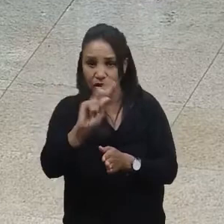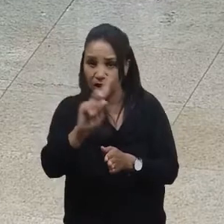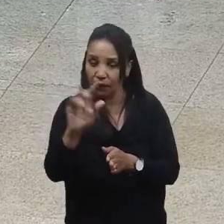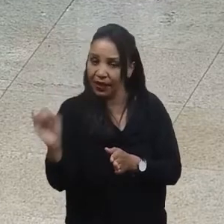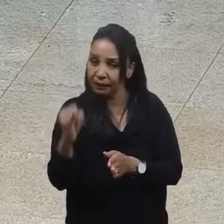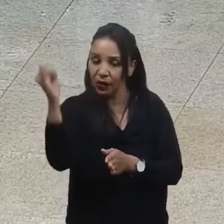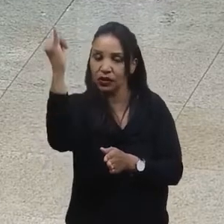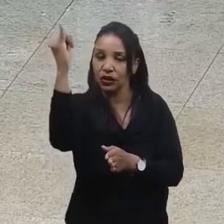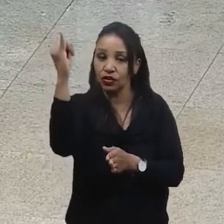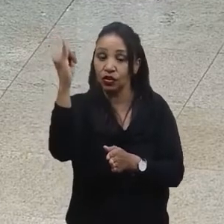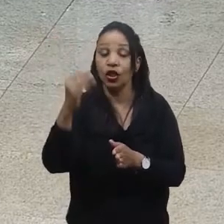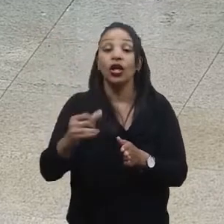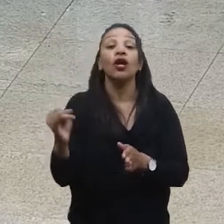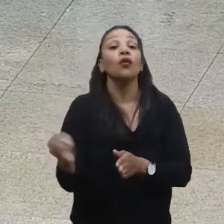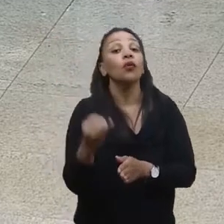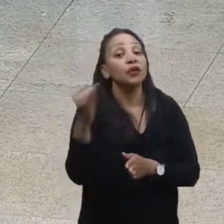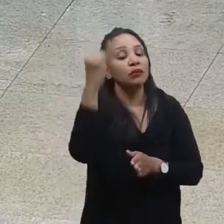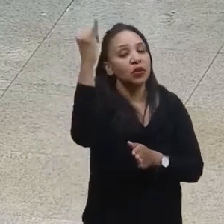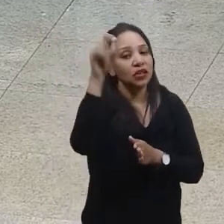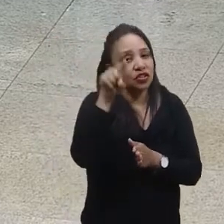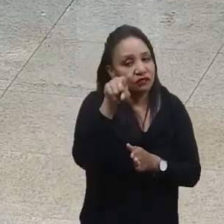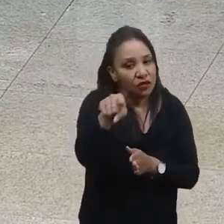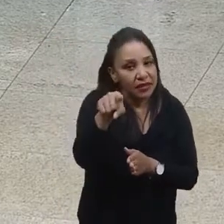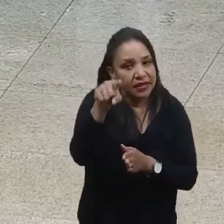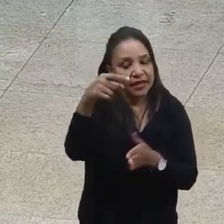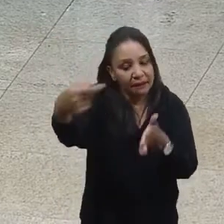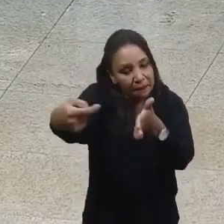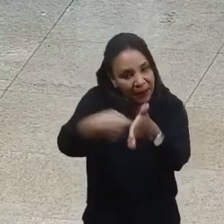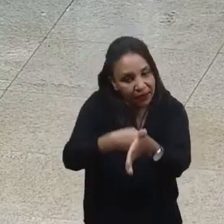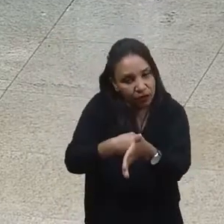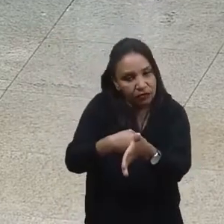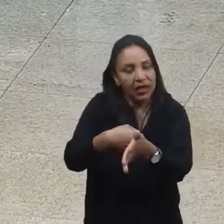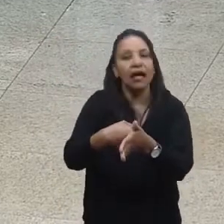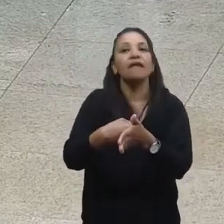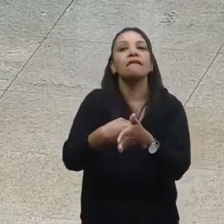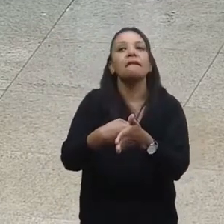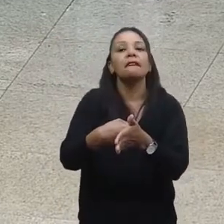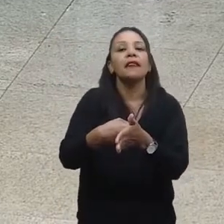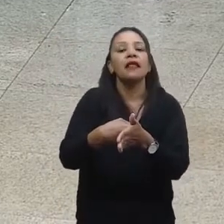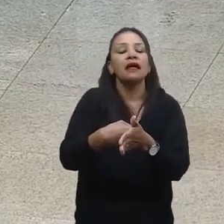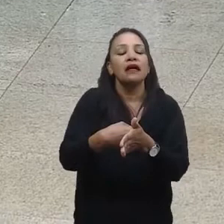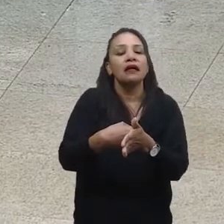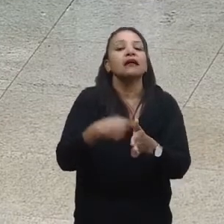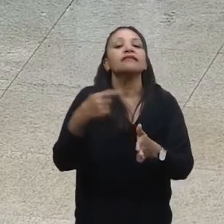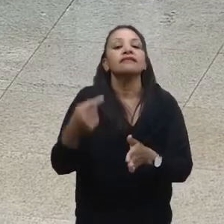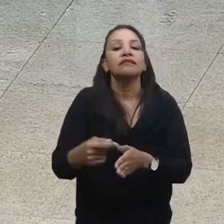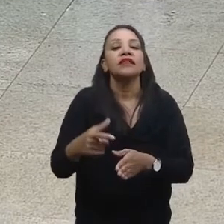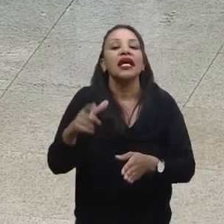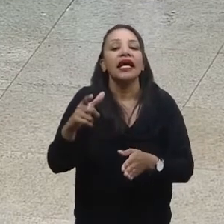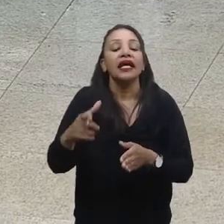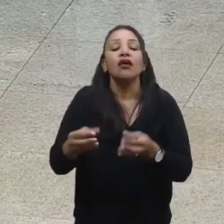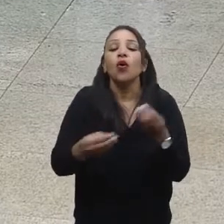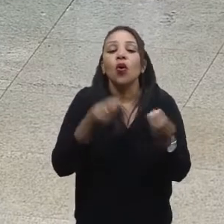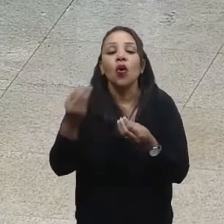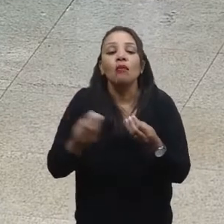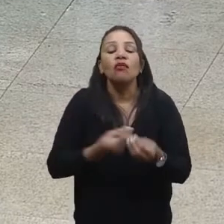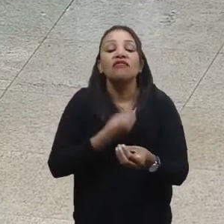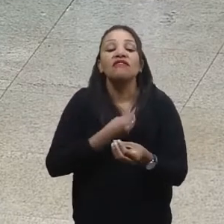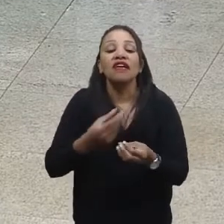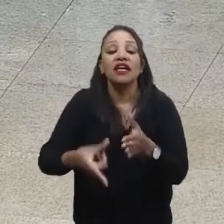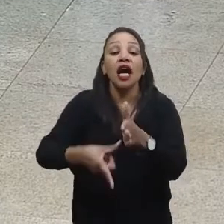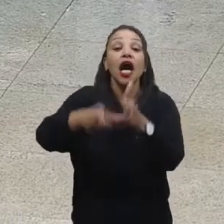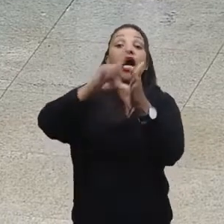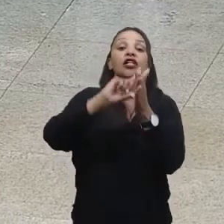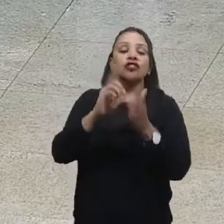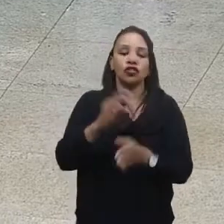no evangelho a importância da vigilância feliz os empregados que somos nós que